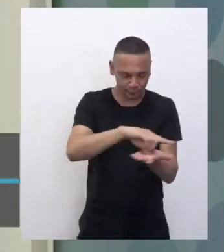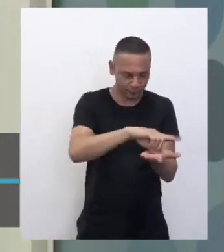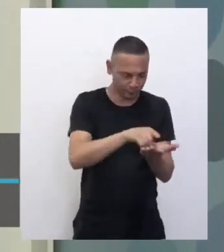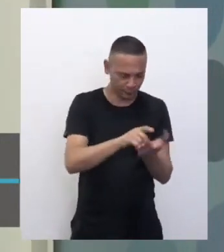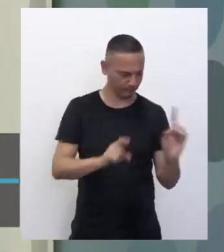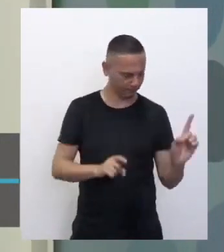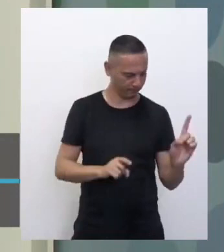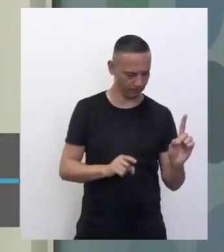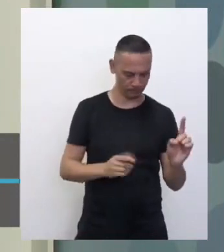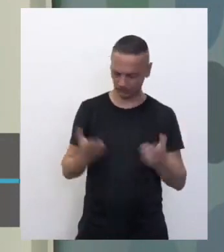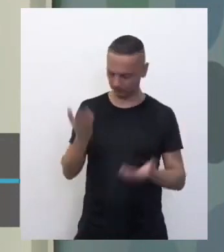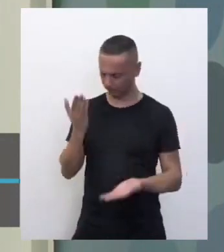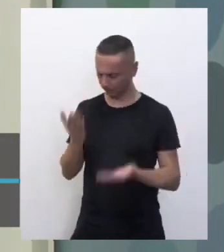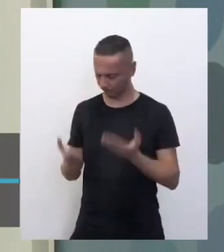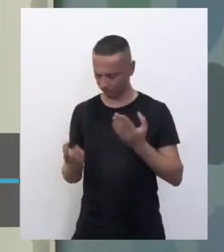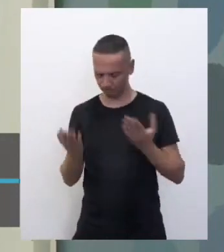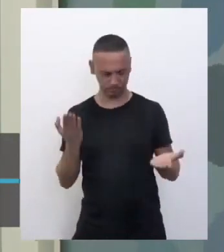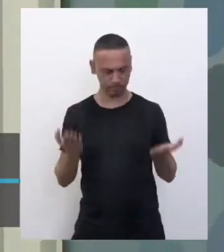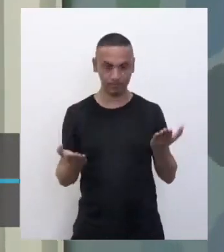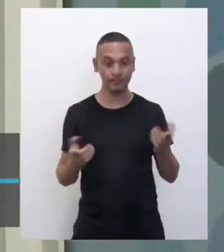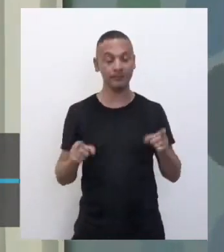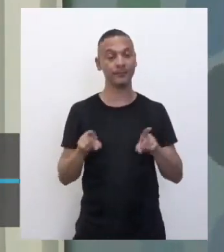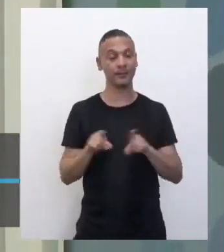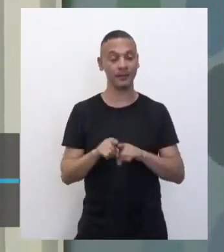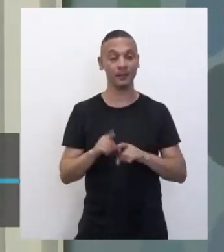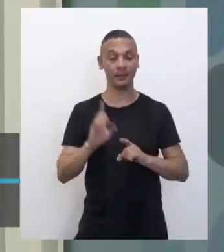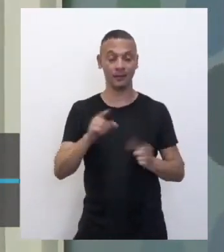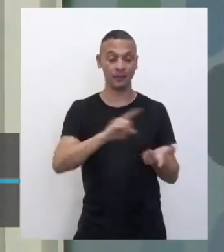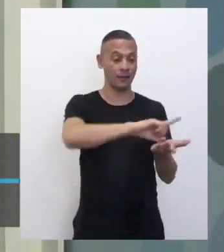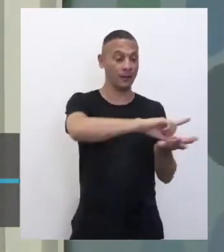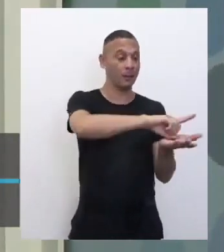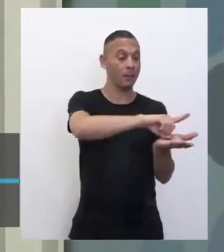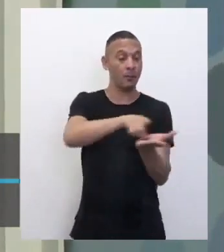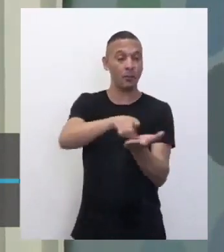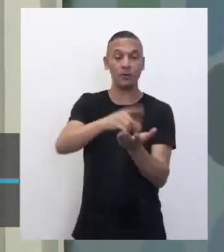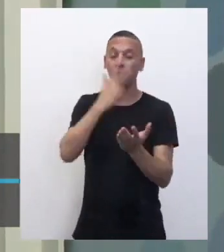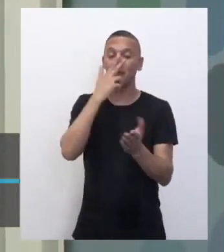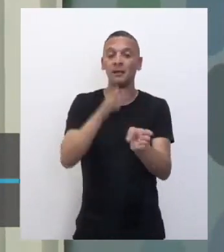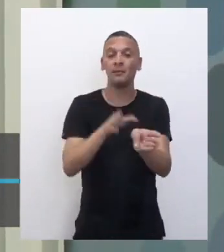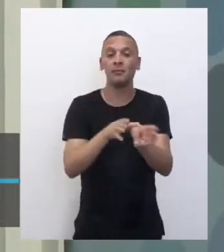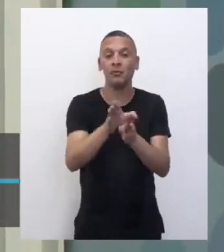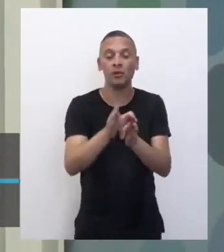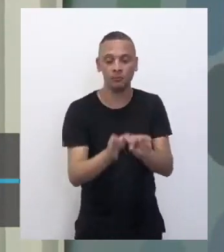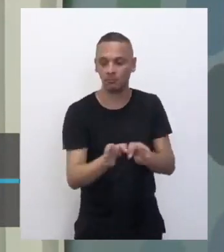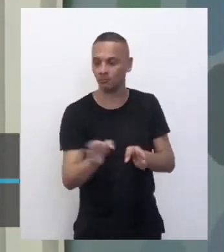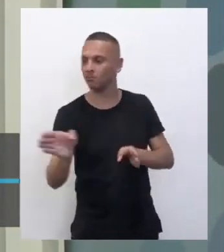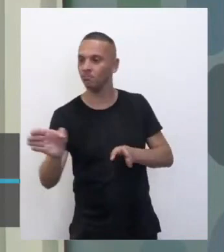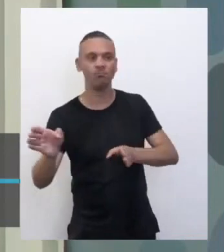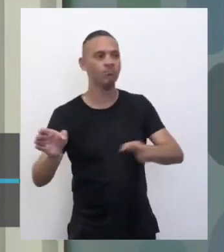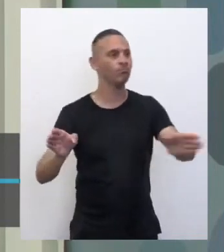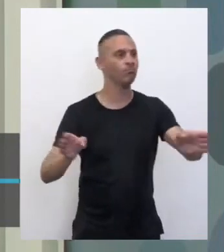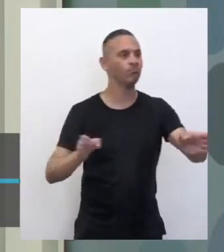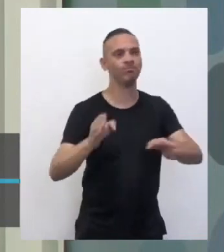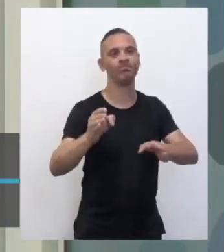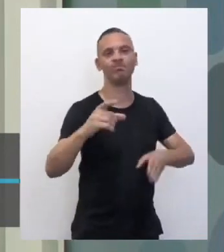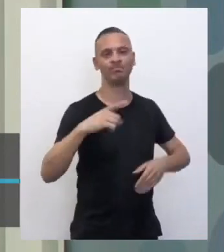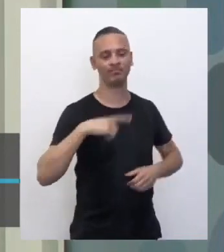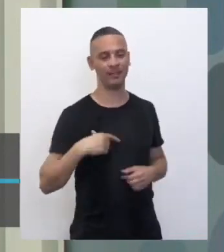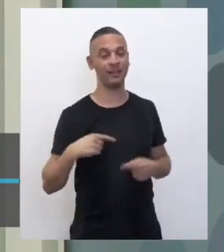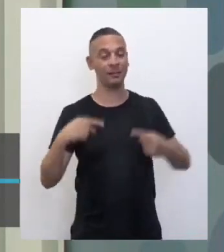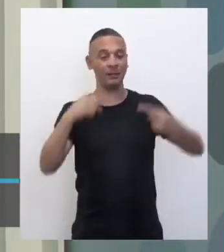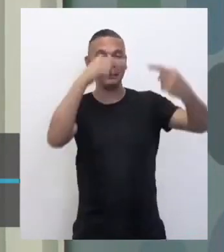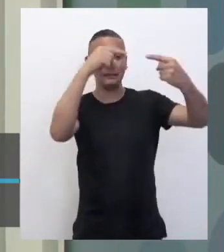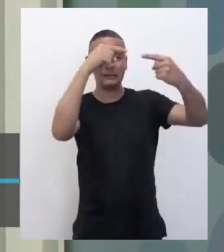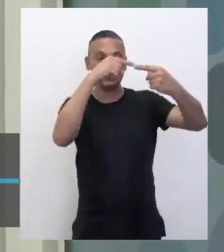dos valores, dos pesos. Da mesma forma que a Jennifer colocou que a bússola oferece uma orientação, quando eu tenho princípios